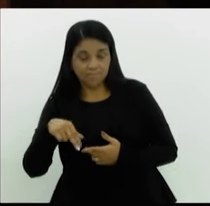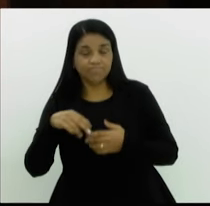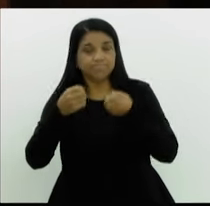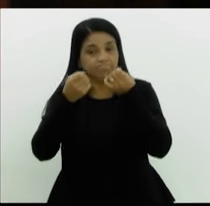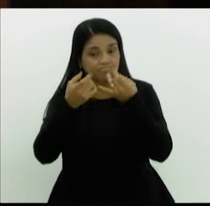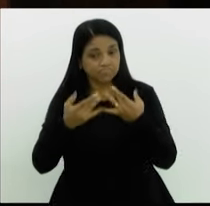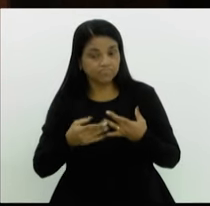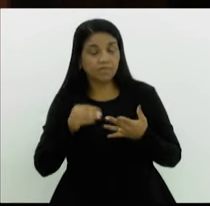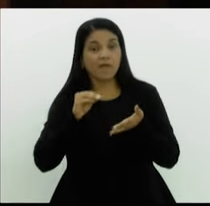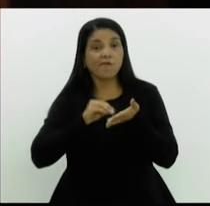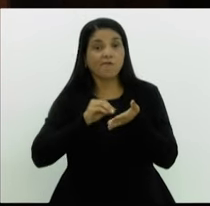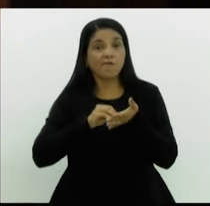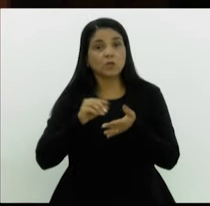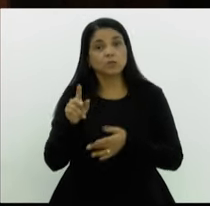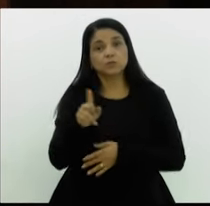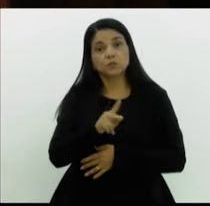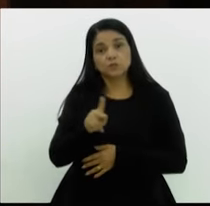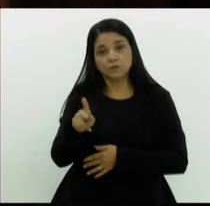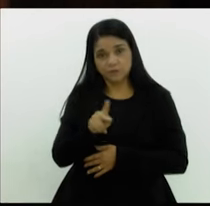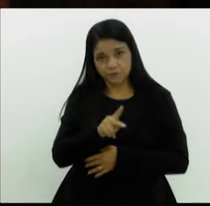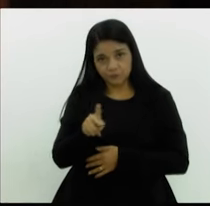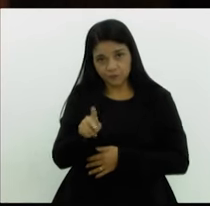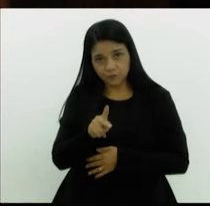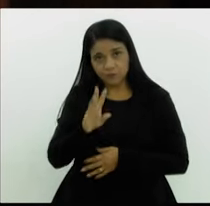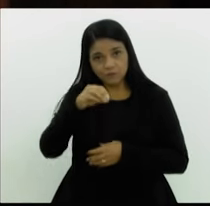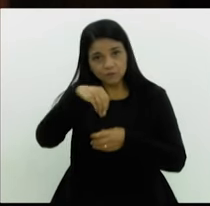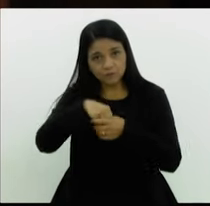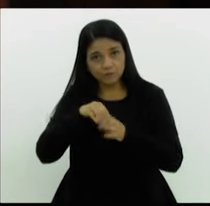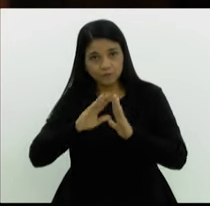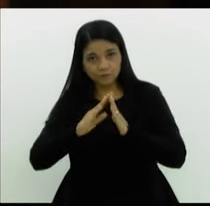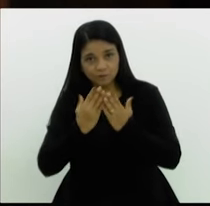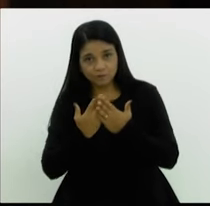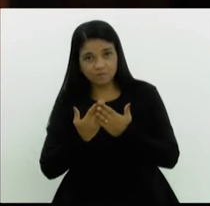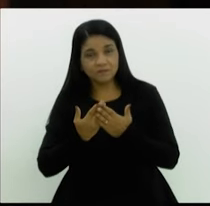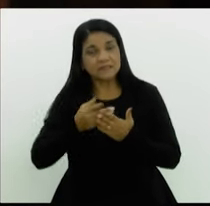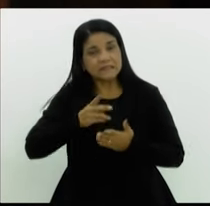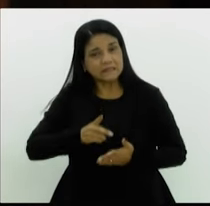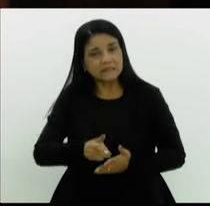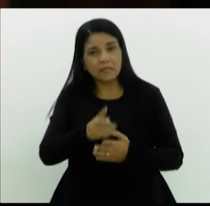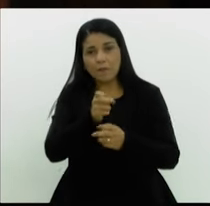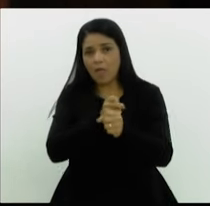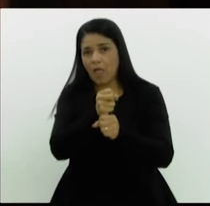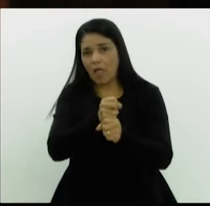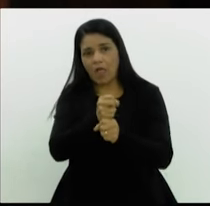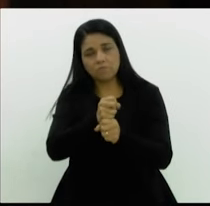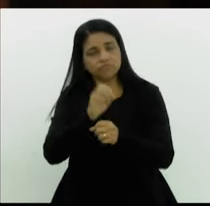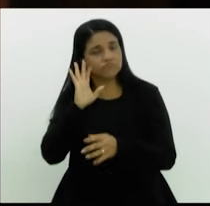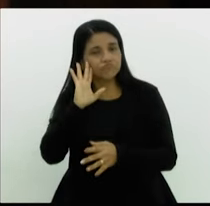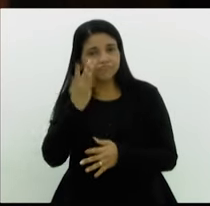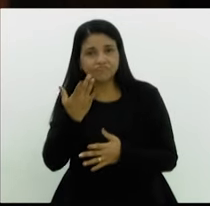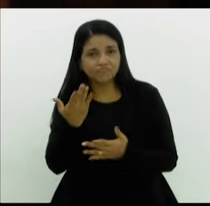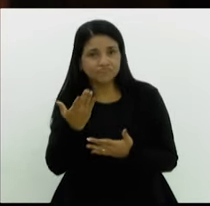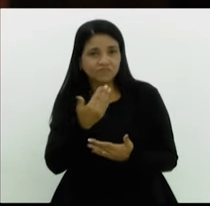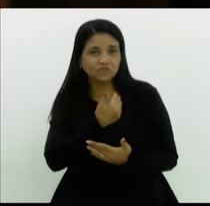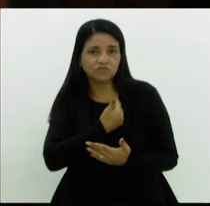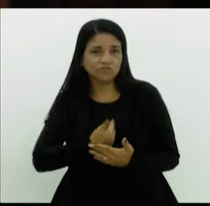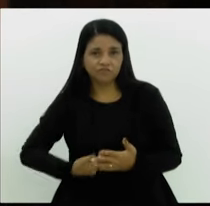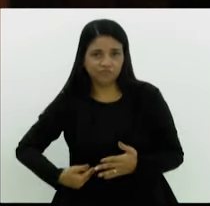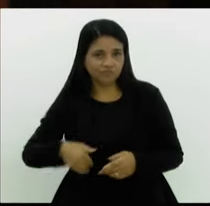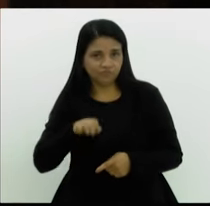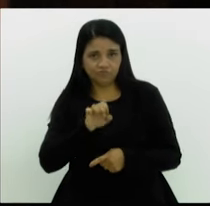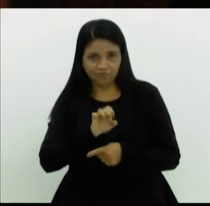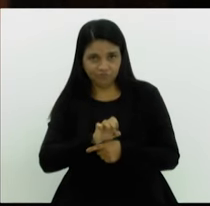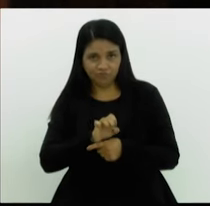nesta escola, e que se repete ano após ano, e não é solucionada pelo governo estadual. Estou